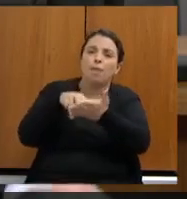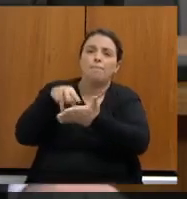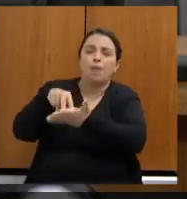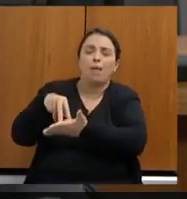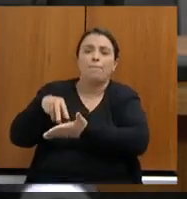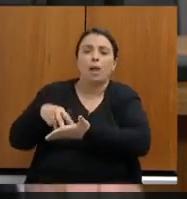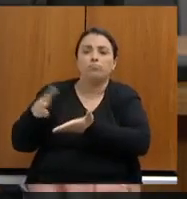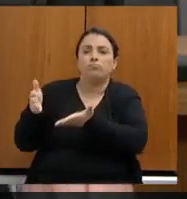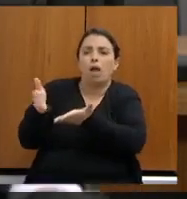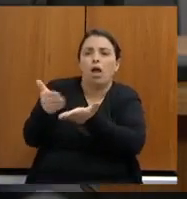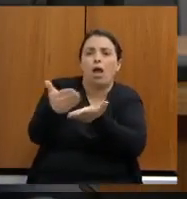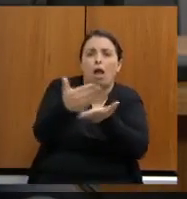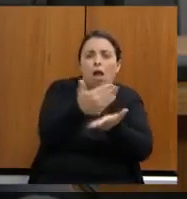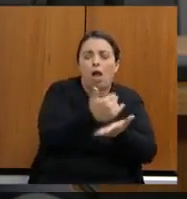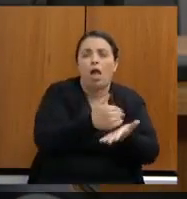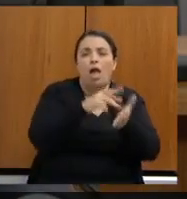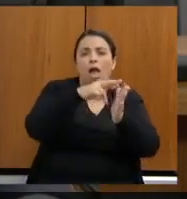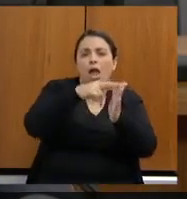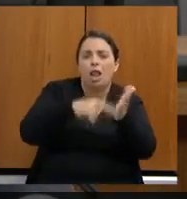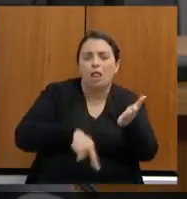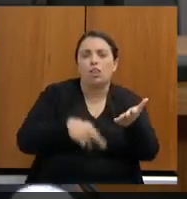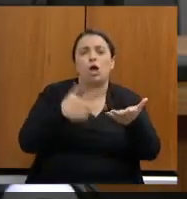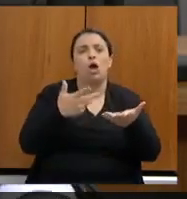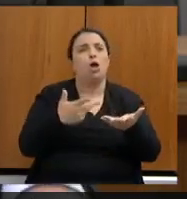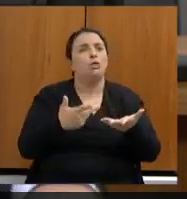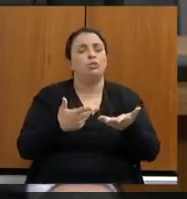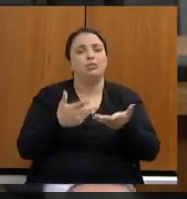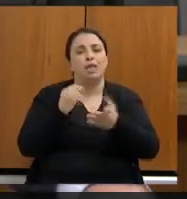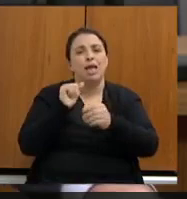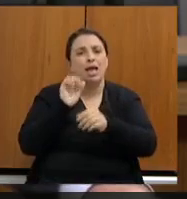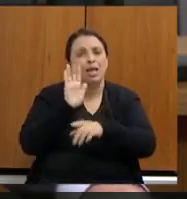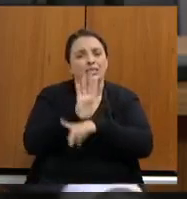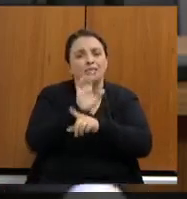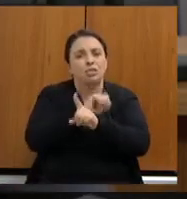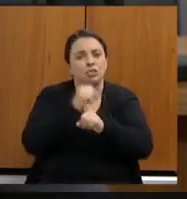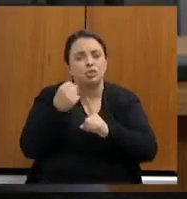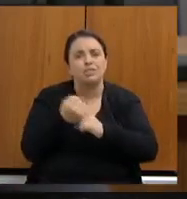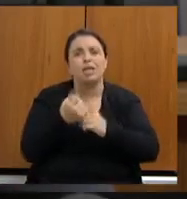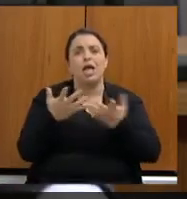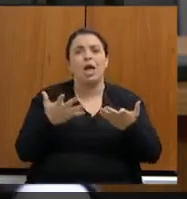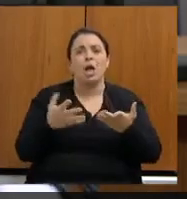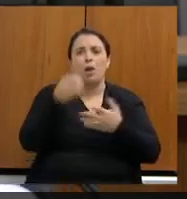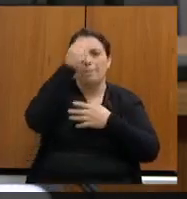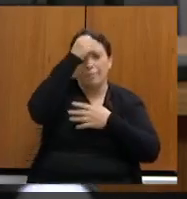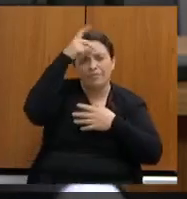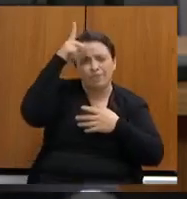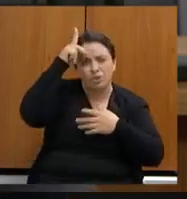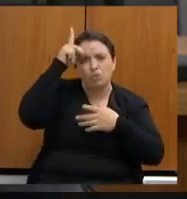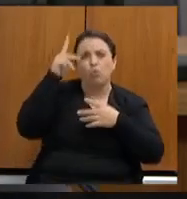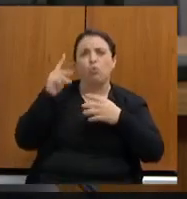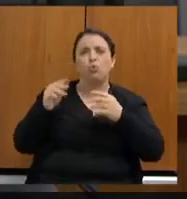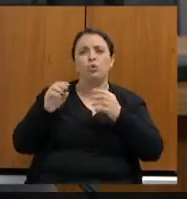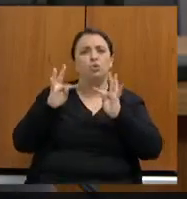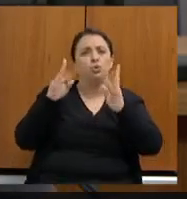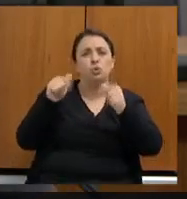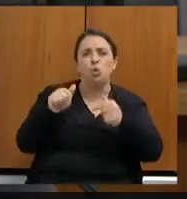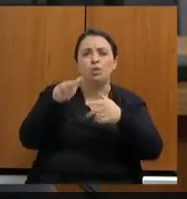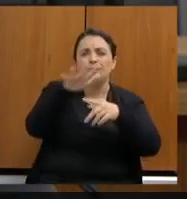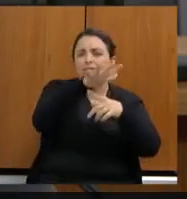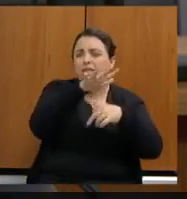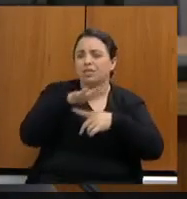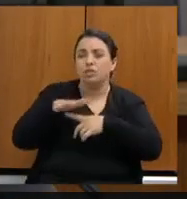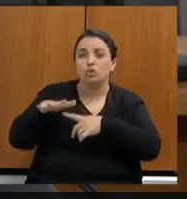convidar-vos educação Assistência Social convidar vamos a prefeitura as prefeituras da região